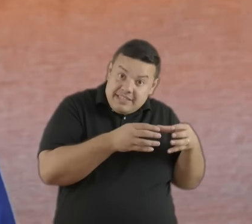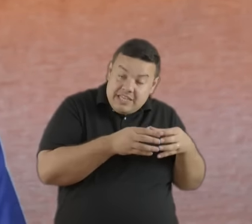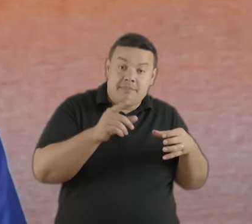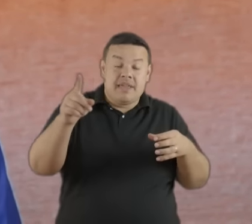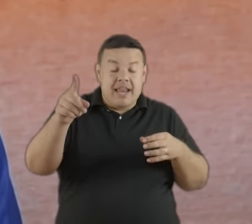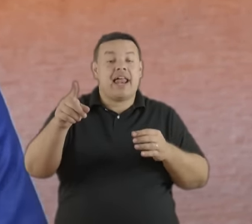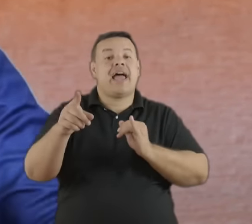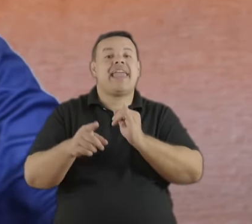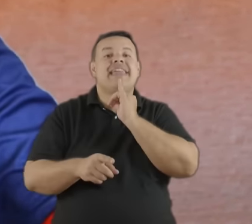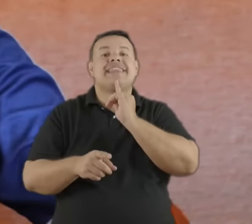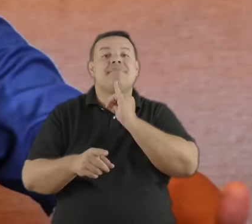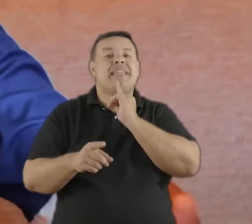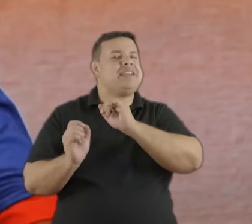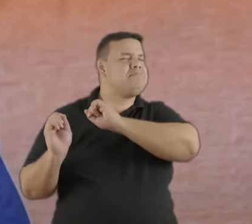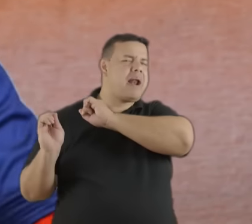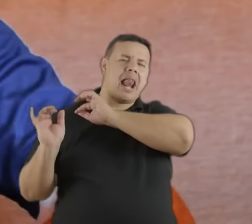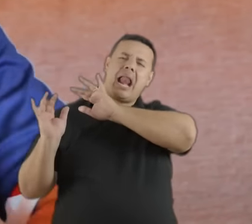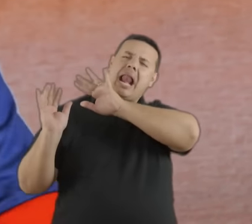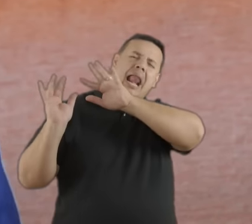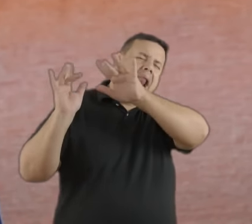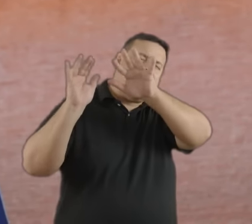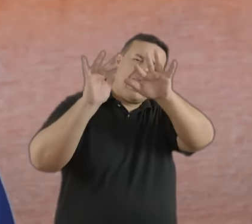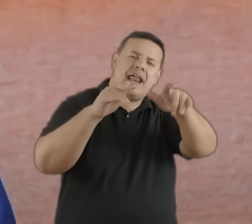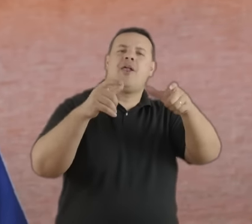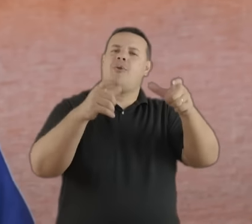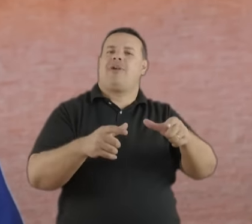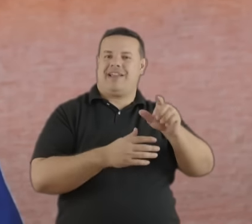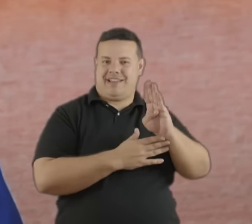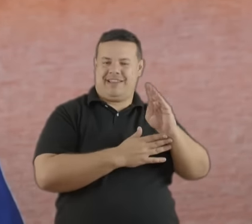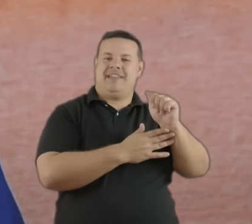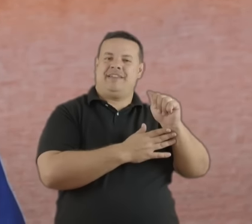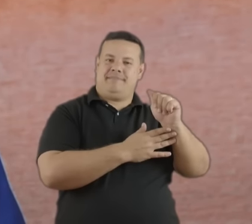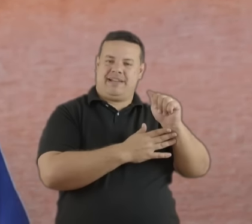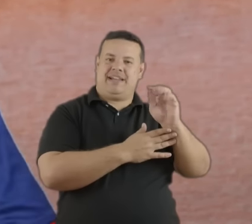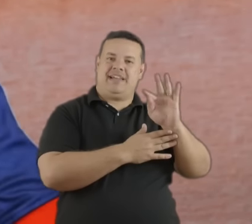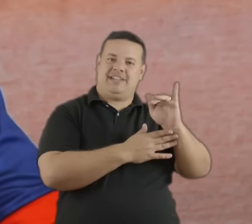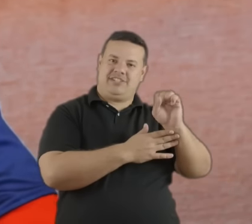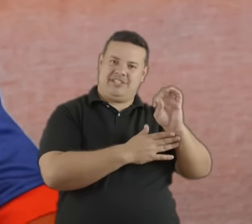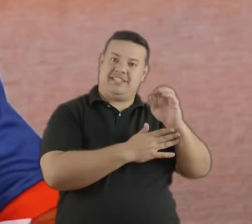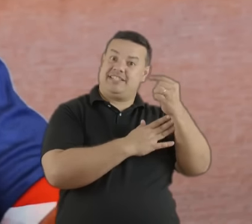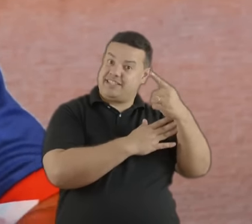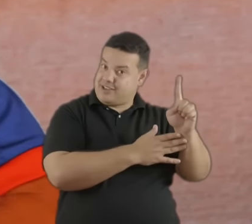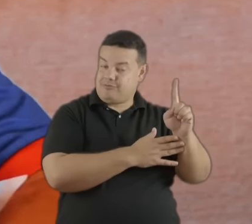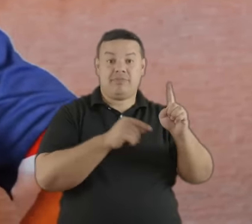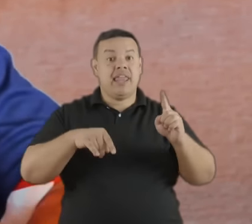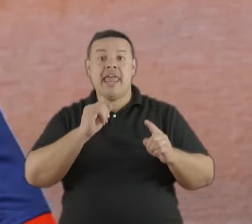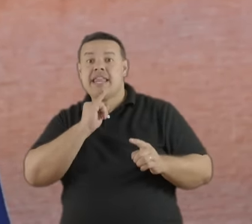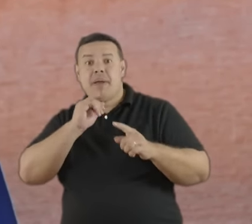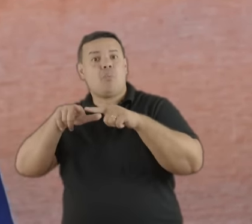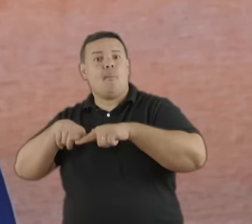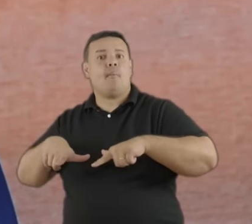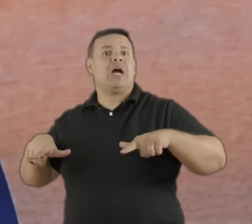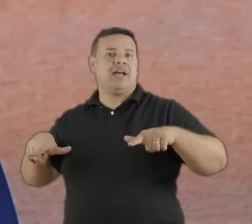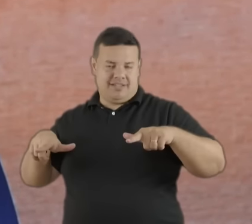tava lá, parecia um cemitério. Ia todo mundo se envolvia. Invadia o Batistão. As rendas eram maiores na